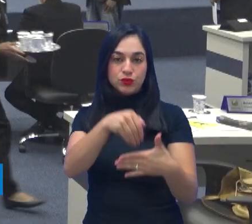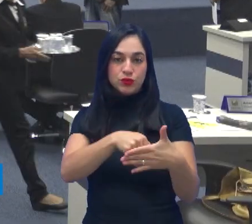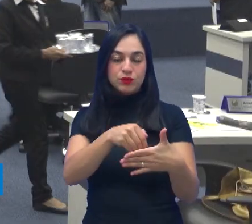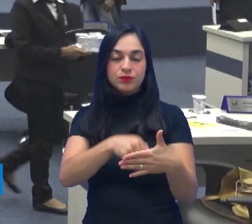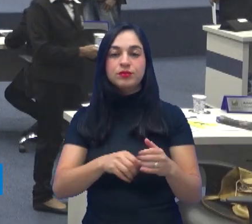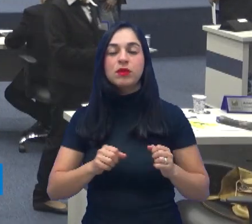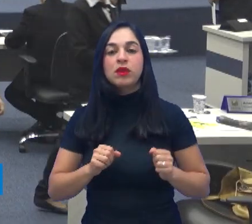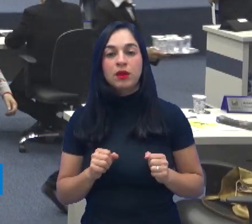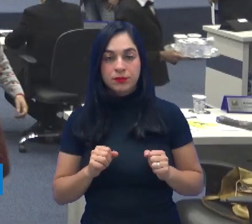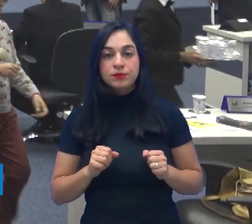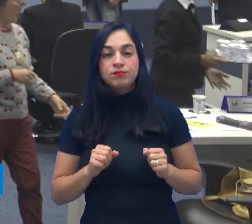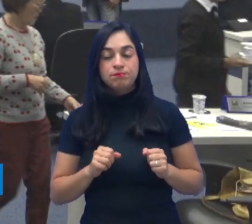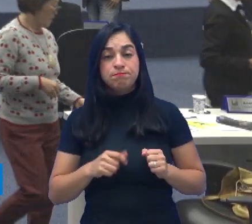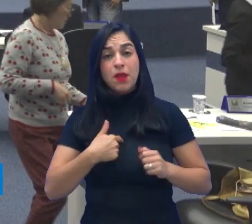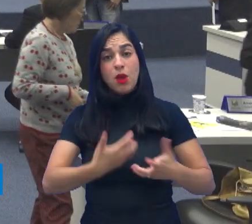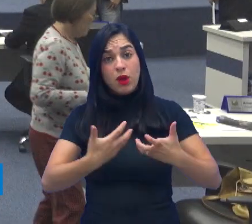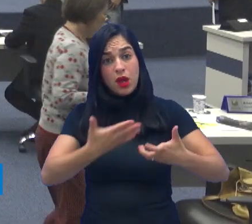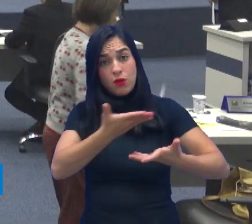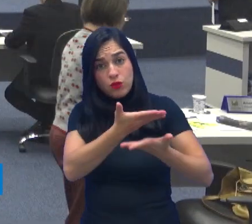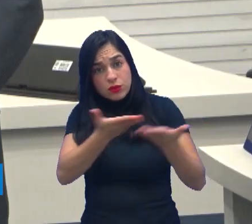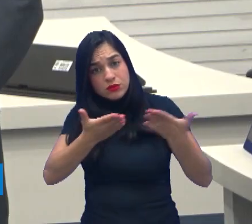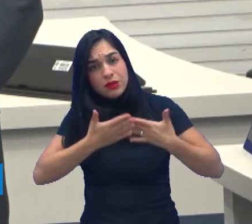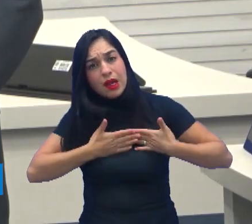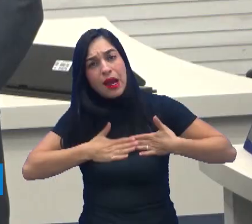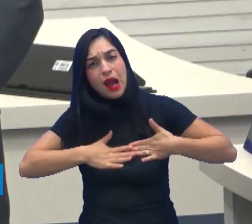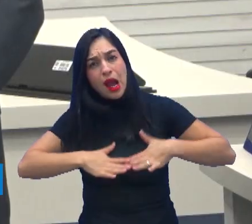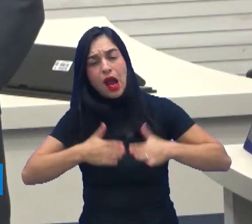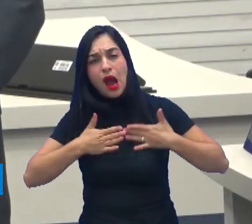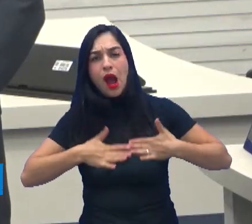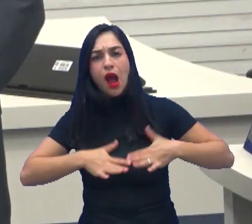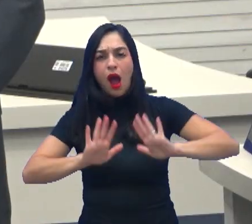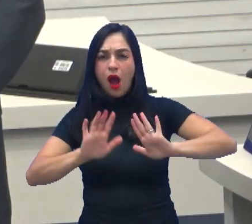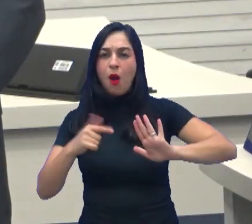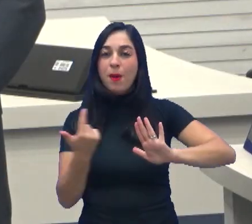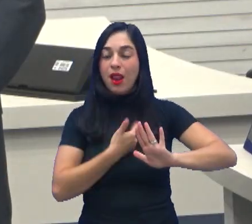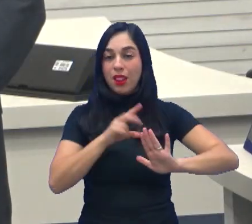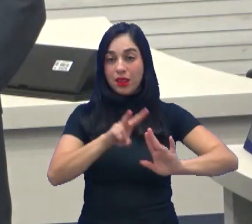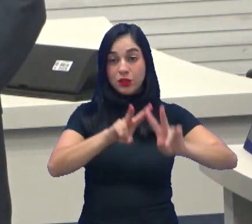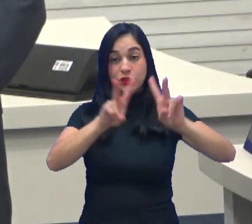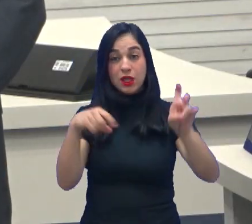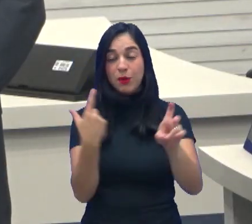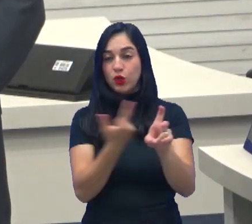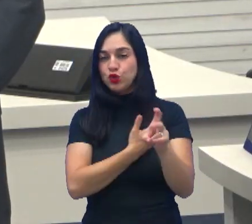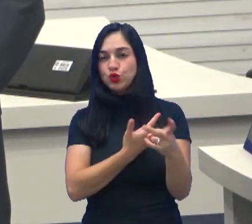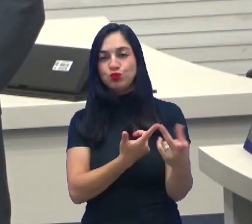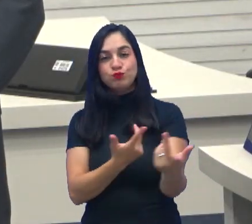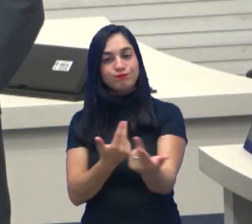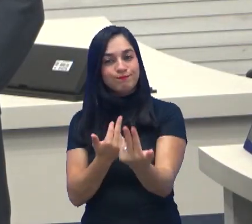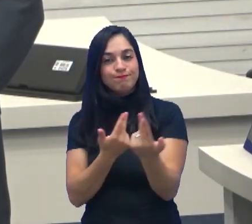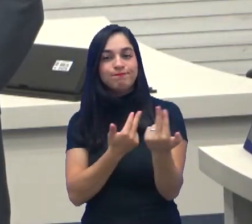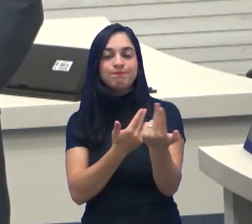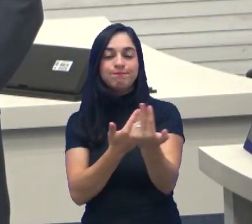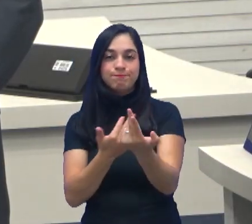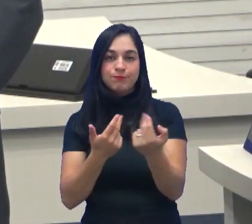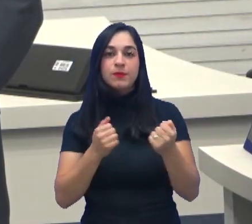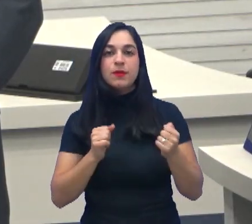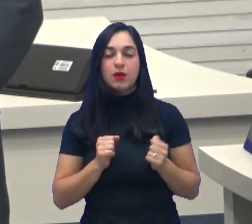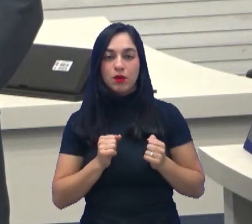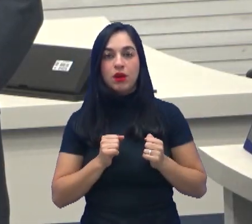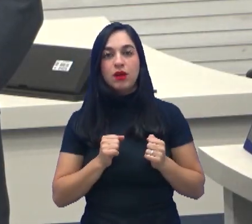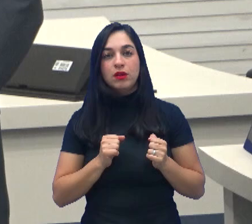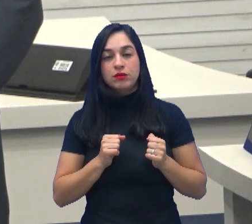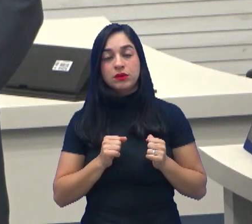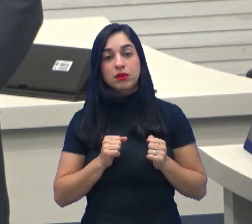aos vereadores que nesse tema nós estamos todos no mesmo barco. Nós estamos todos no mesmo barco. Apenas